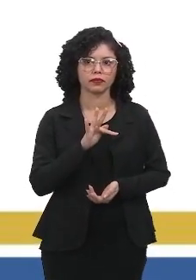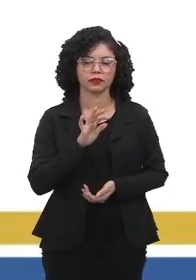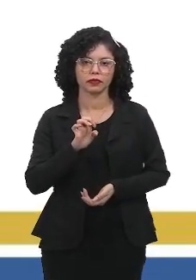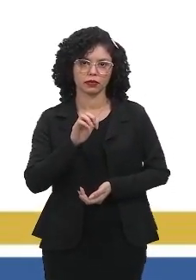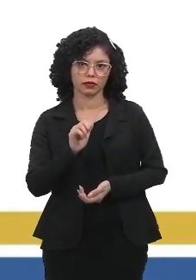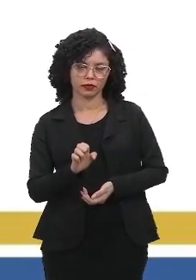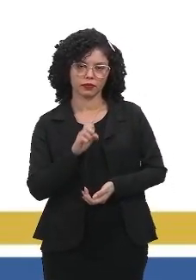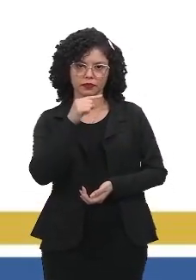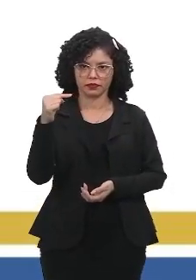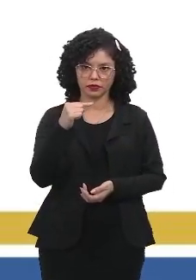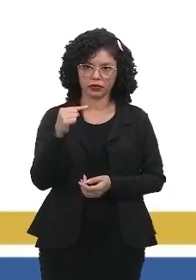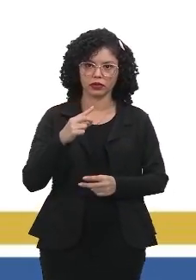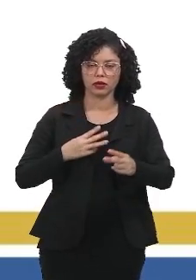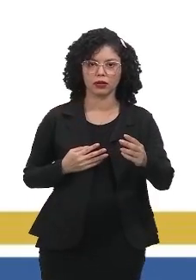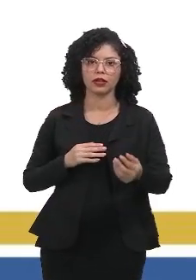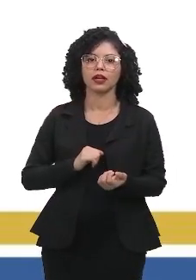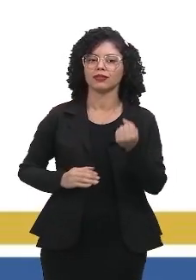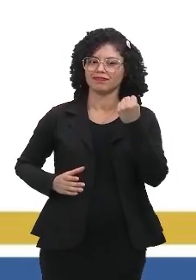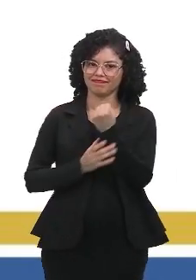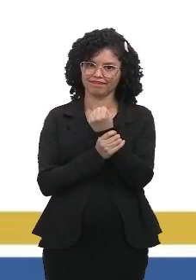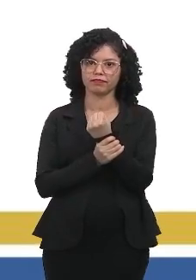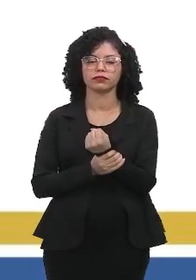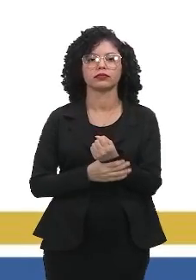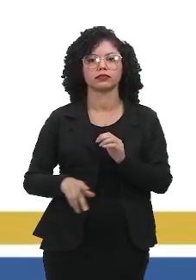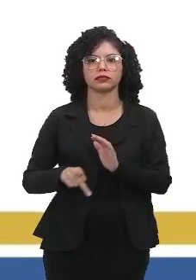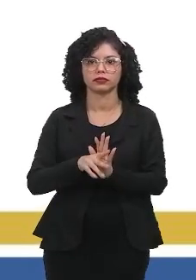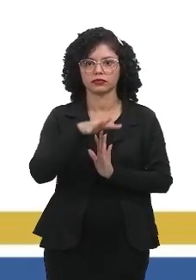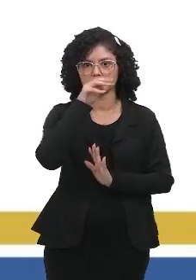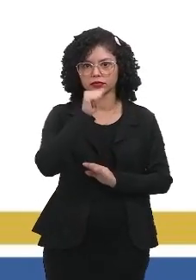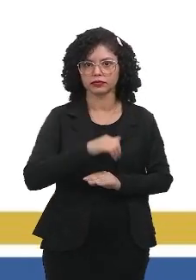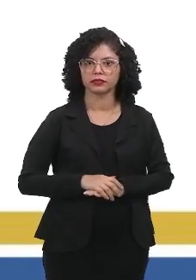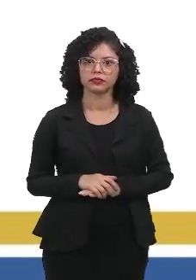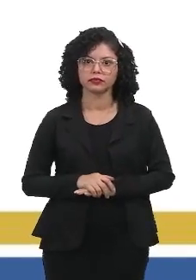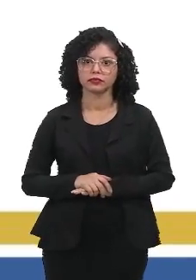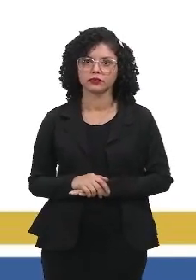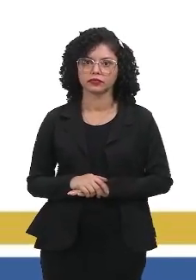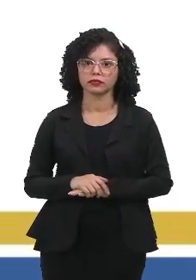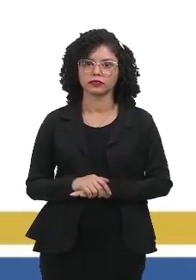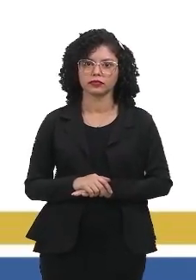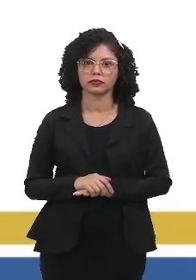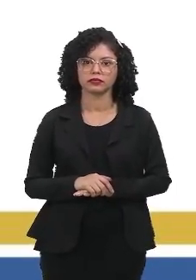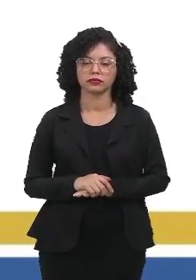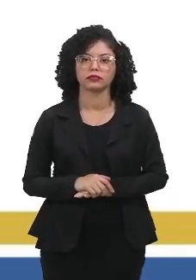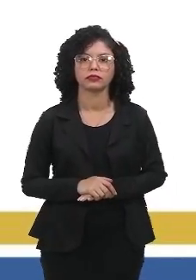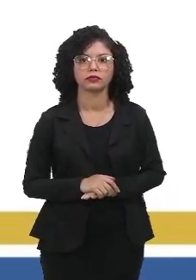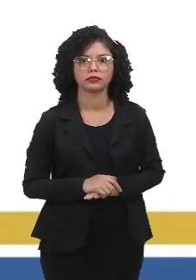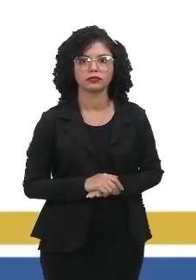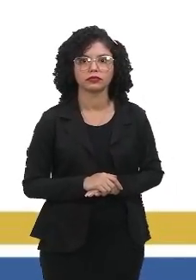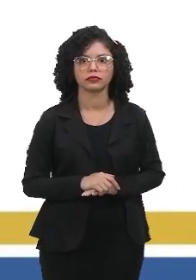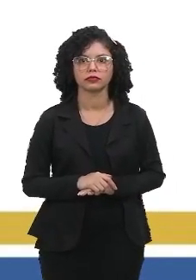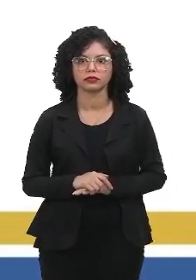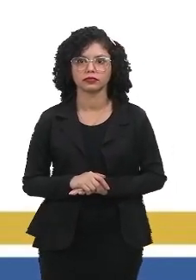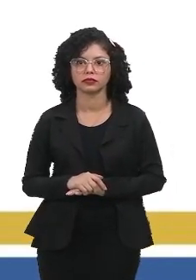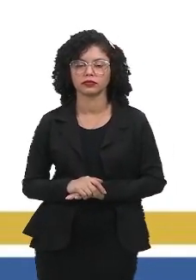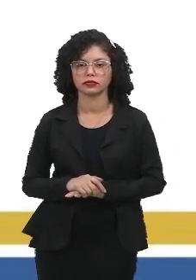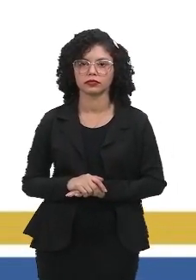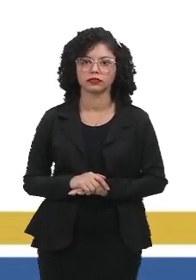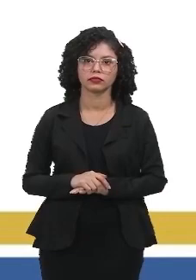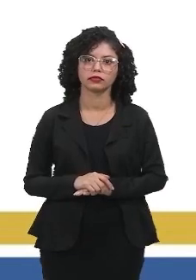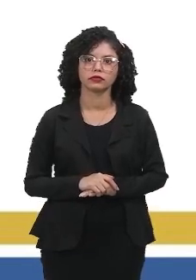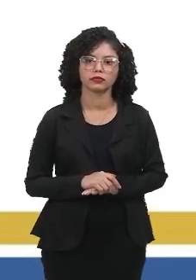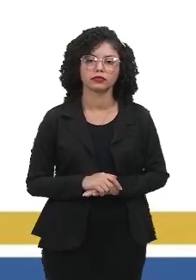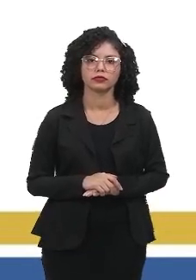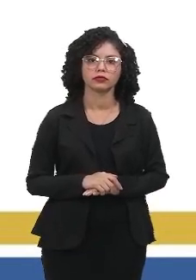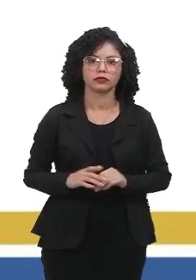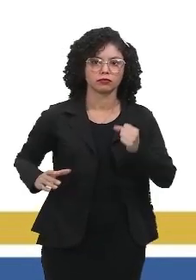e bloqueando a cadeia respiratória legal adiante o comando da questão é esse aqui